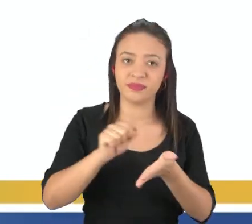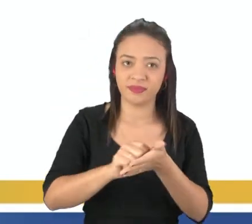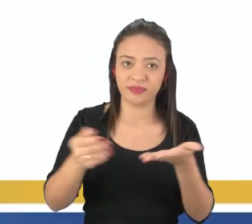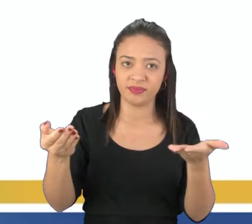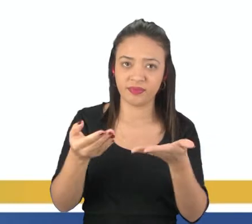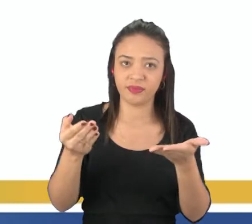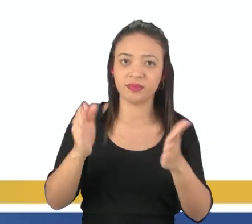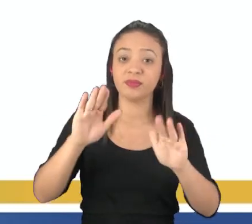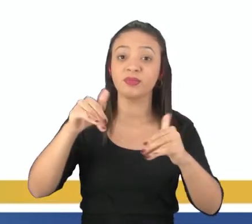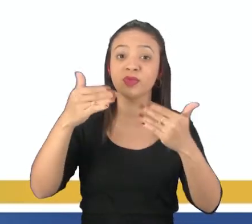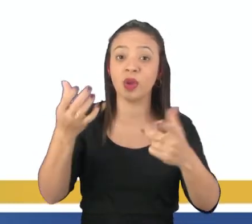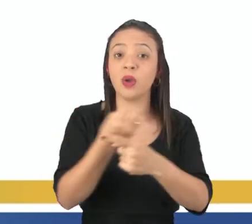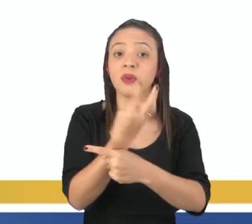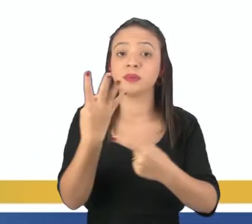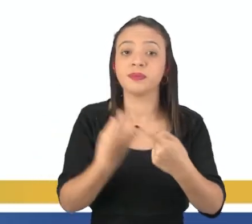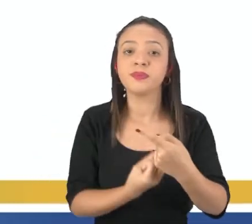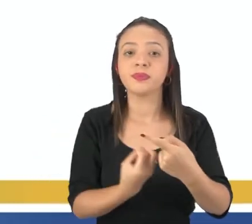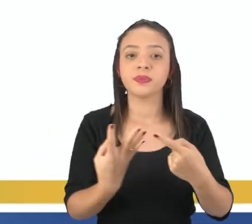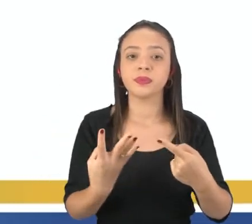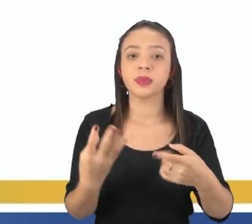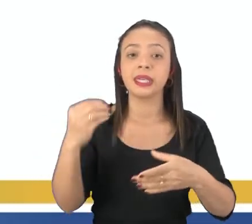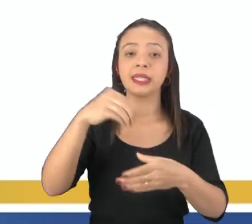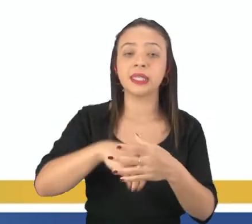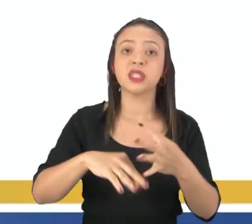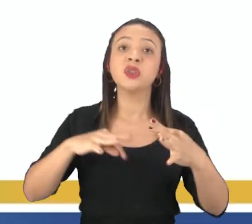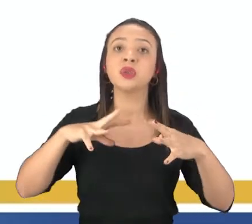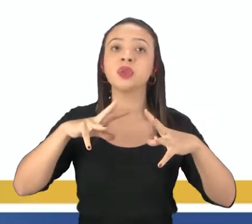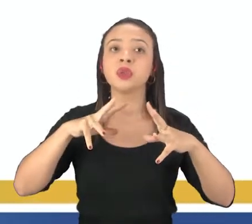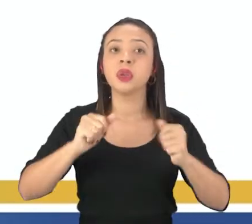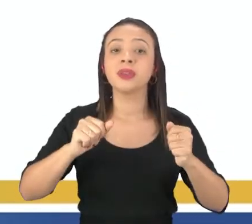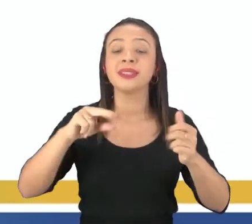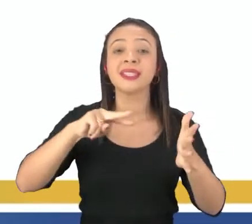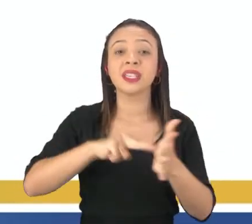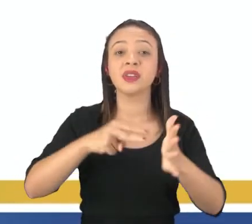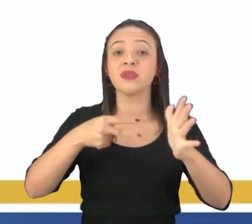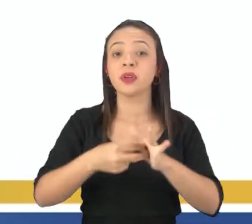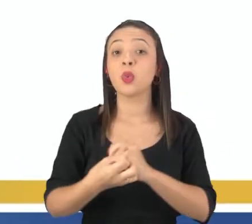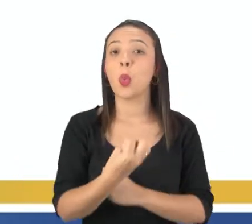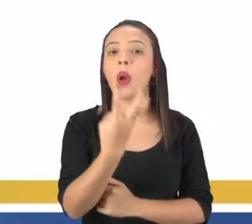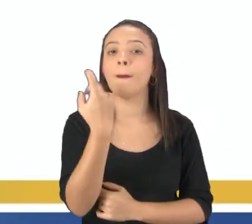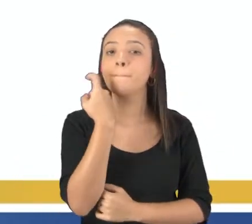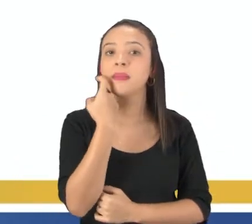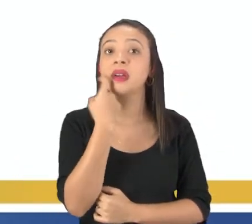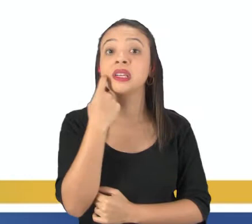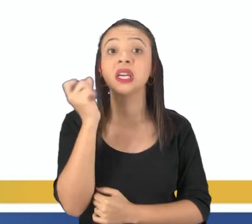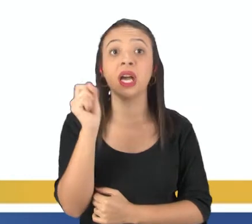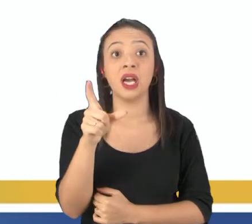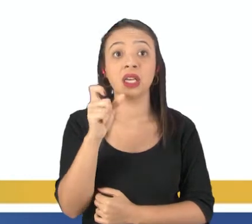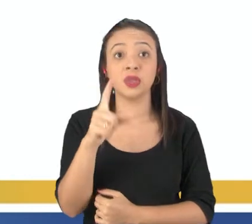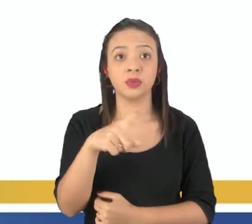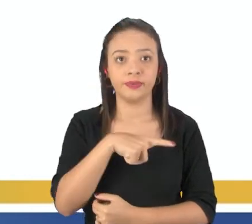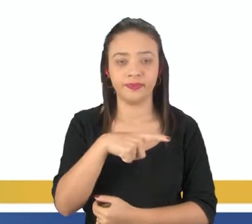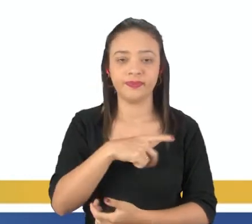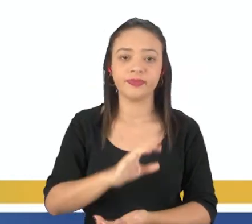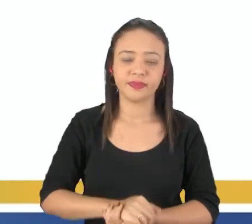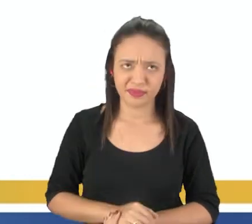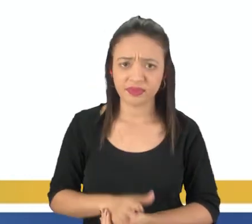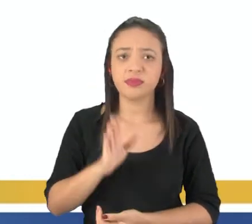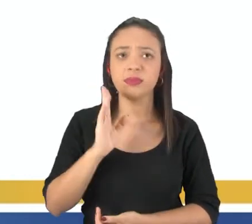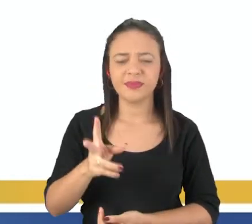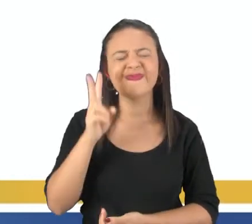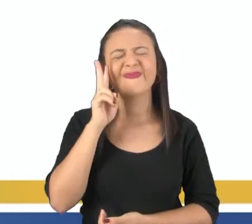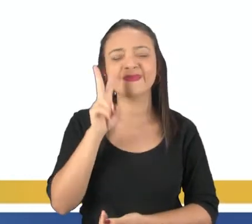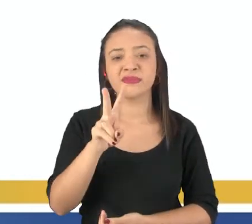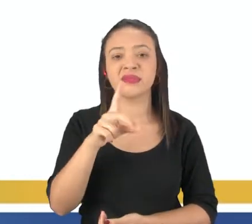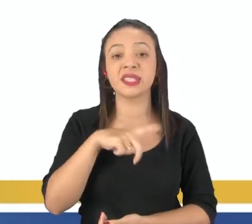escreva que fração do total representa representa a quantidade de peixes um então nós vimos